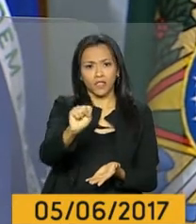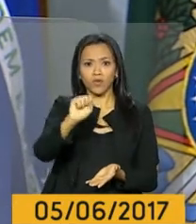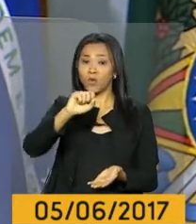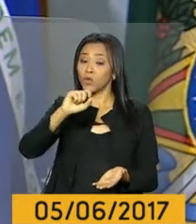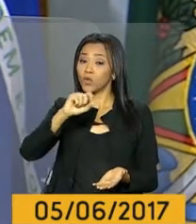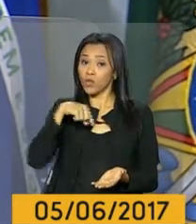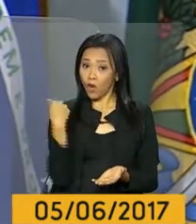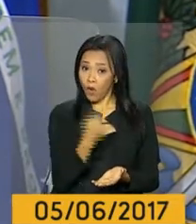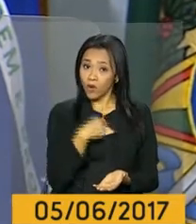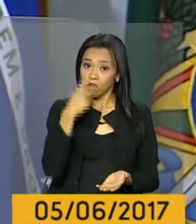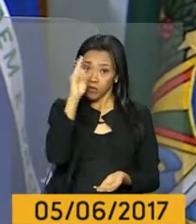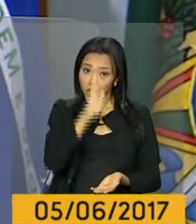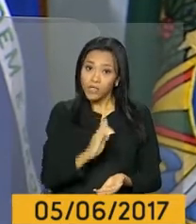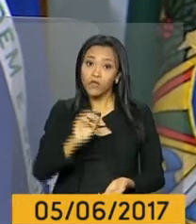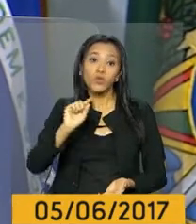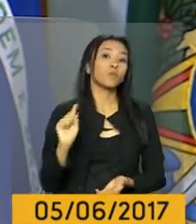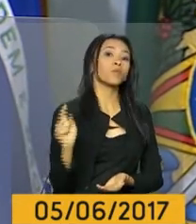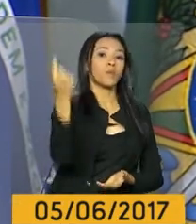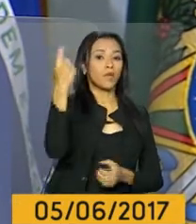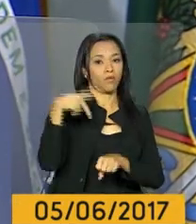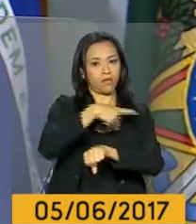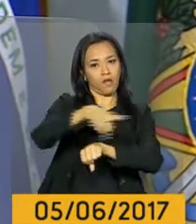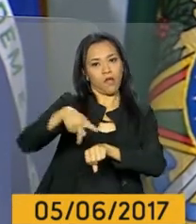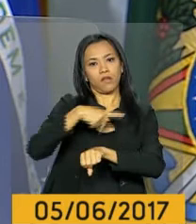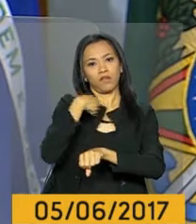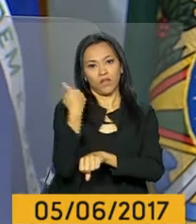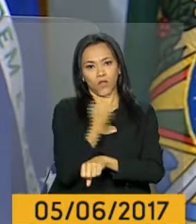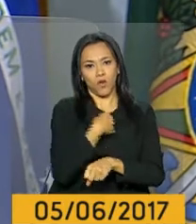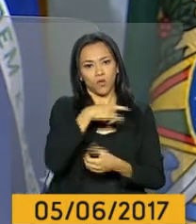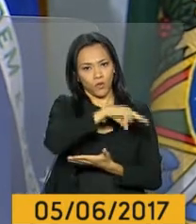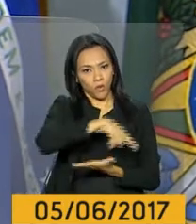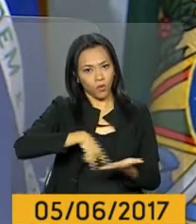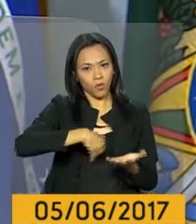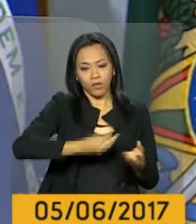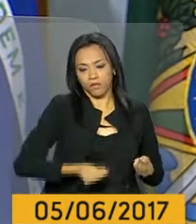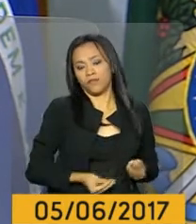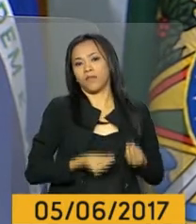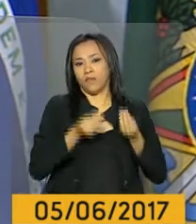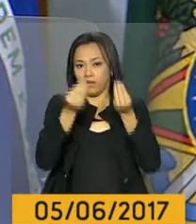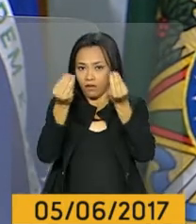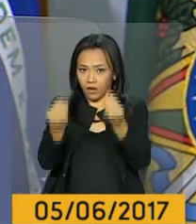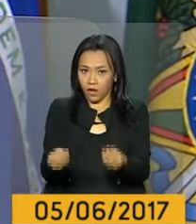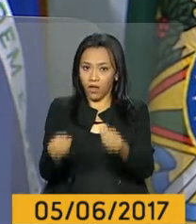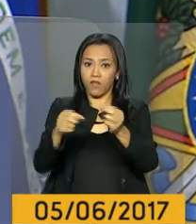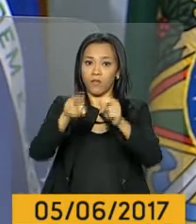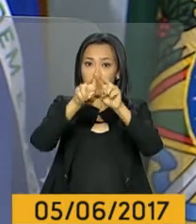naquele momento em que entregávamos a organização das